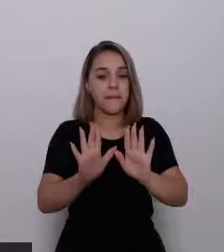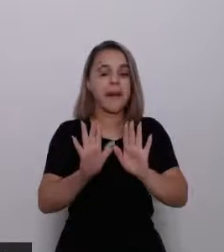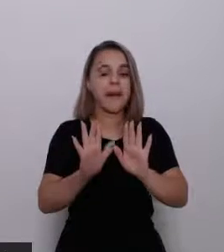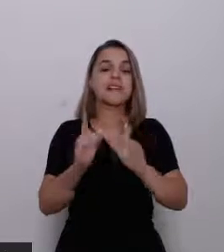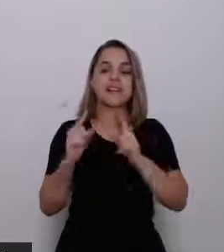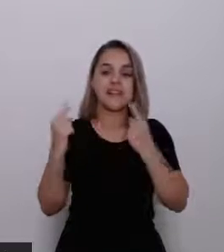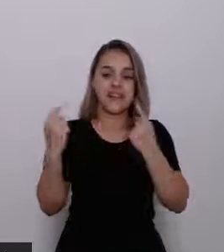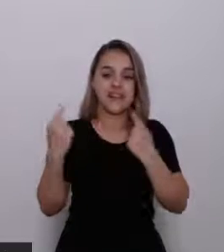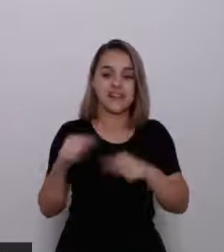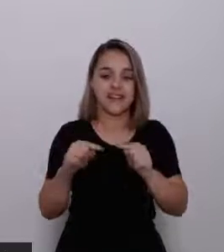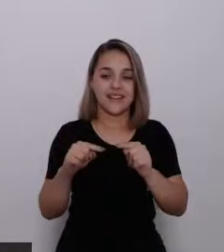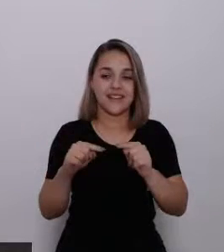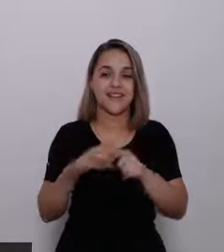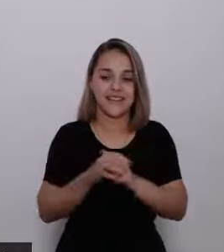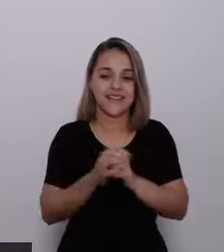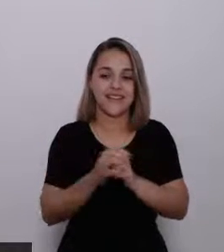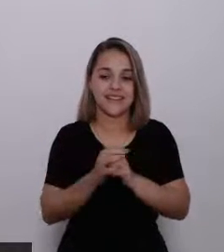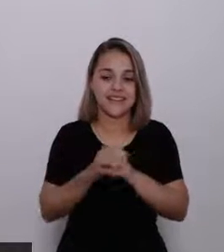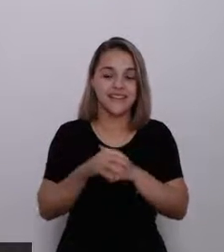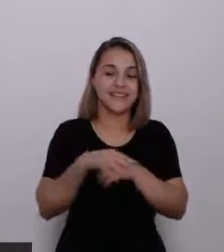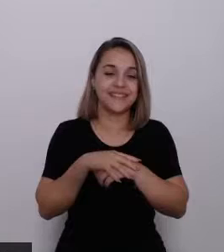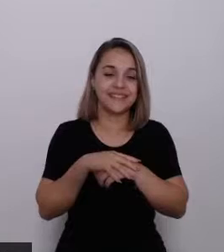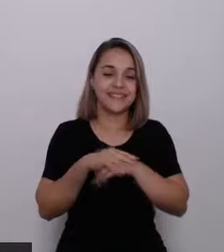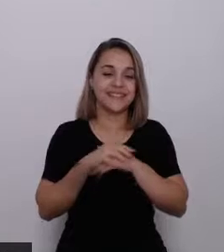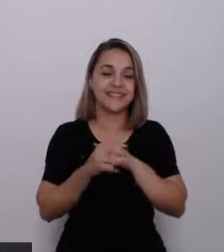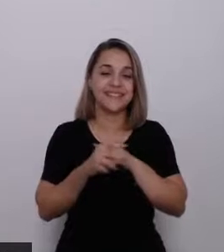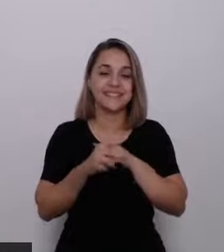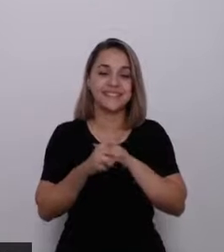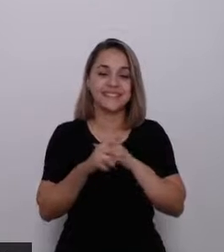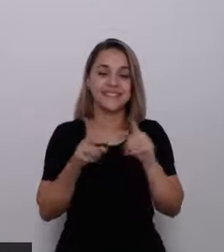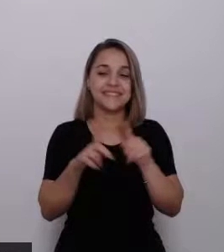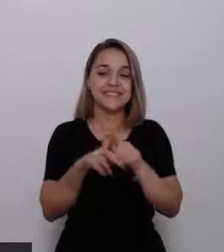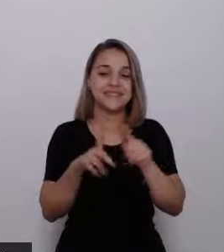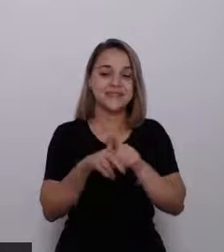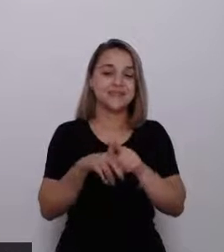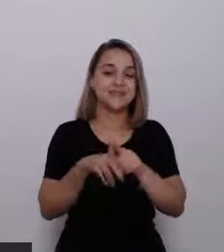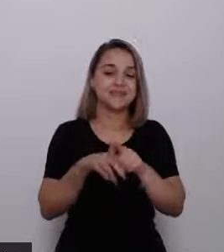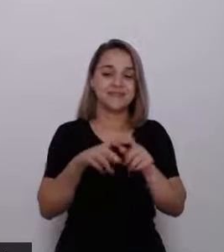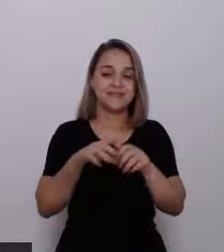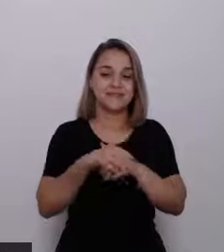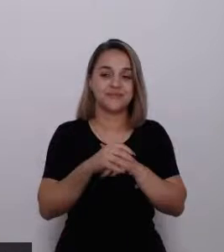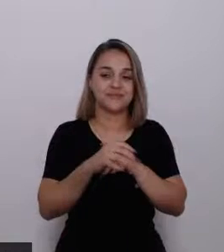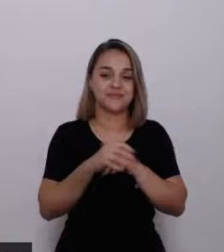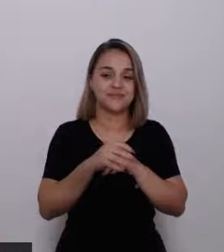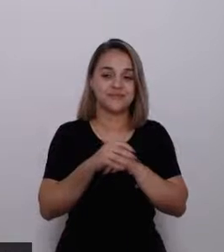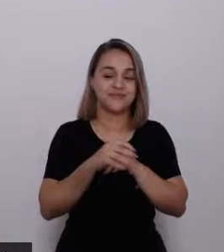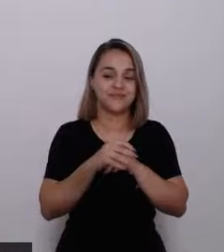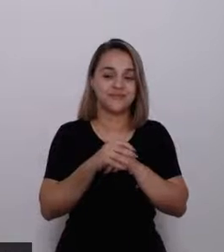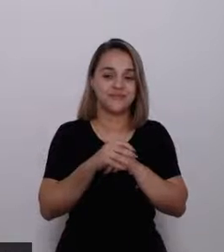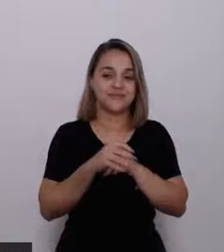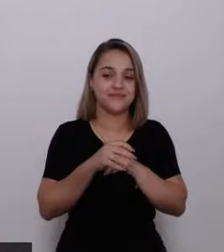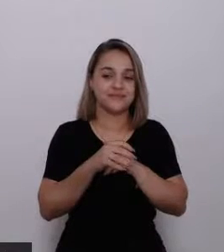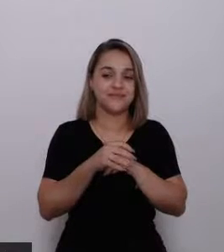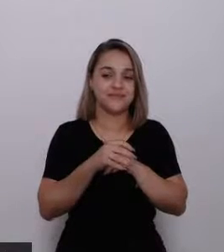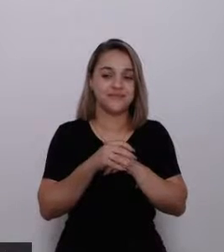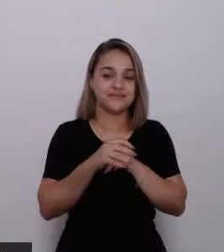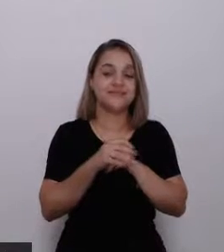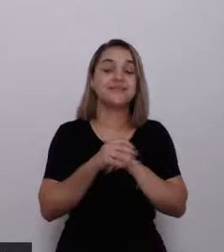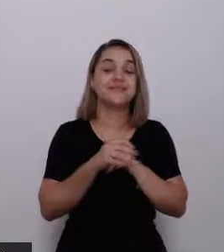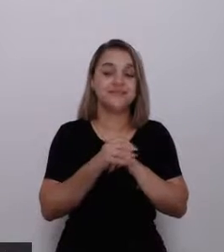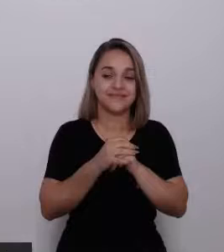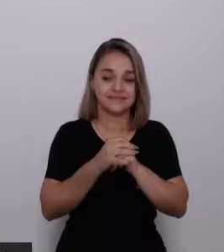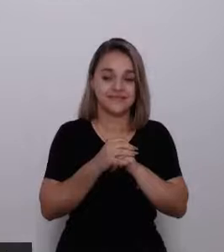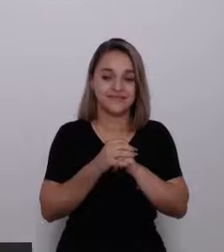Assim... nesse sentido, é circunstancial, entendeu? Então, no Brasil, acho que tem que tomar muito cuidado, as coisas não... Tem